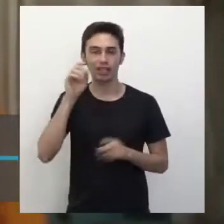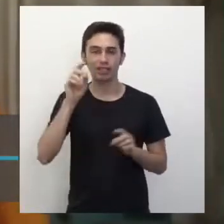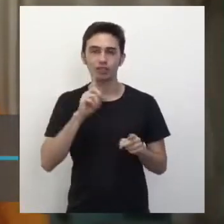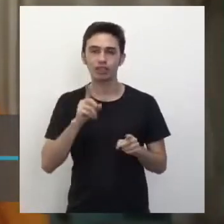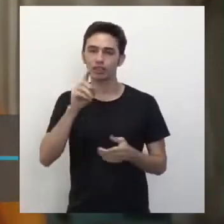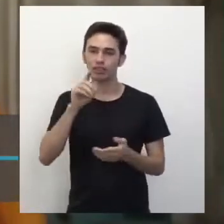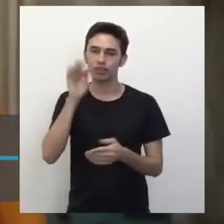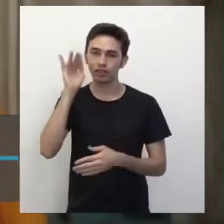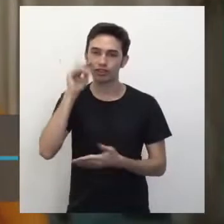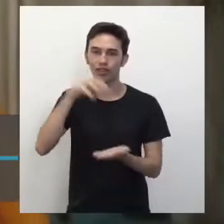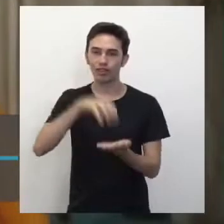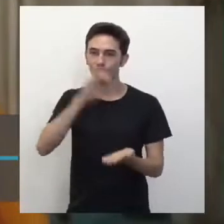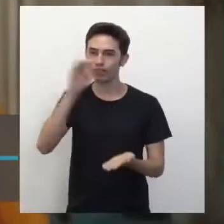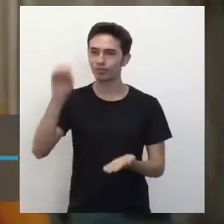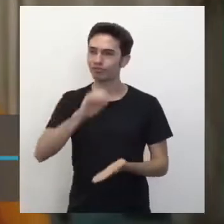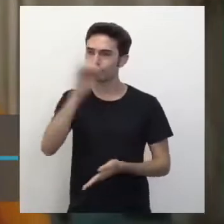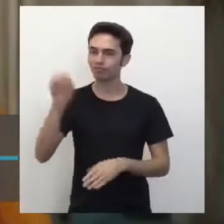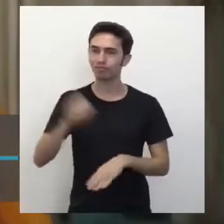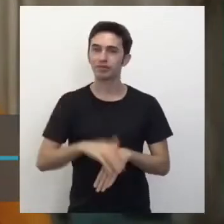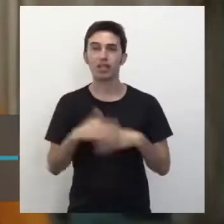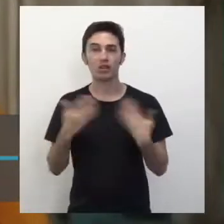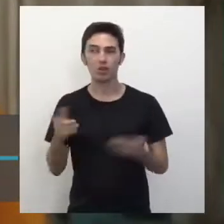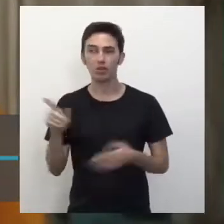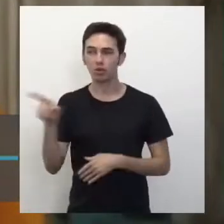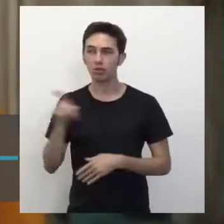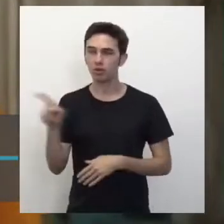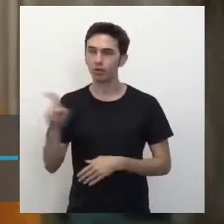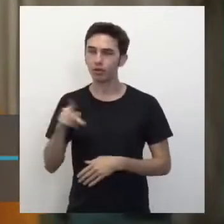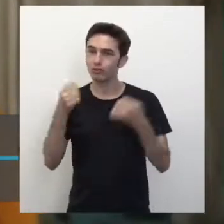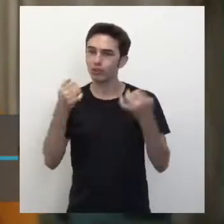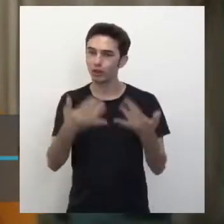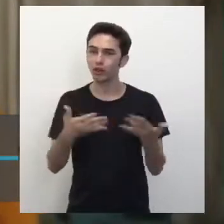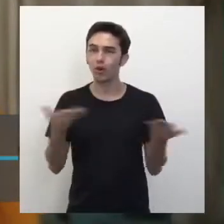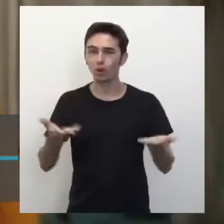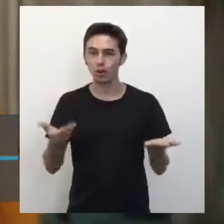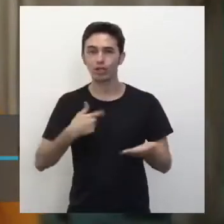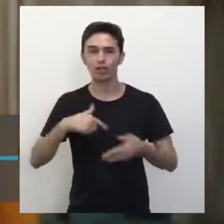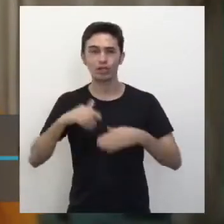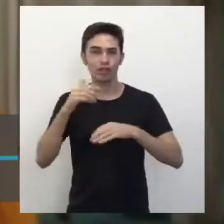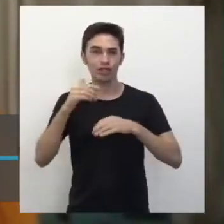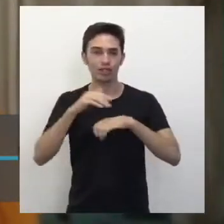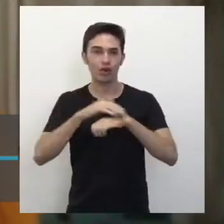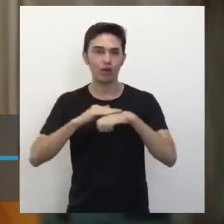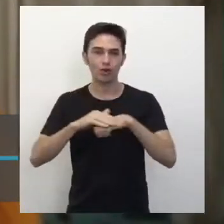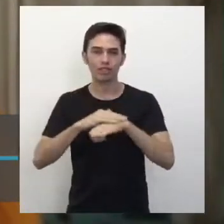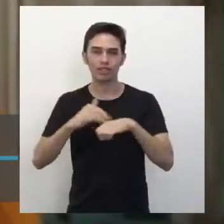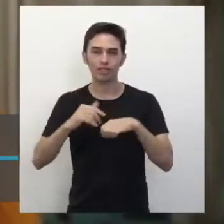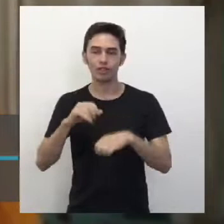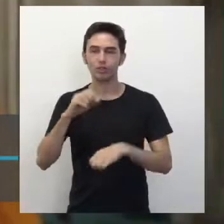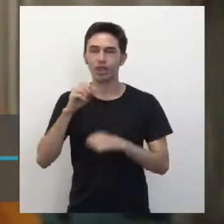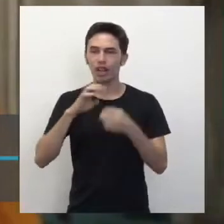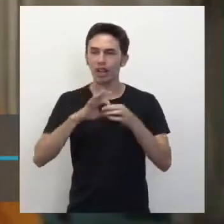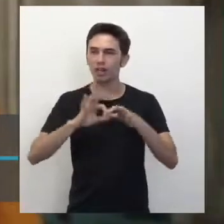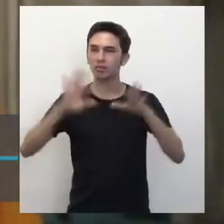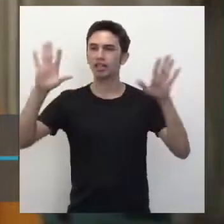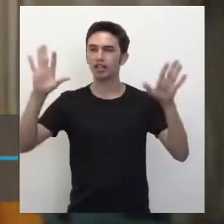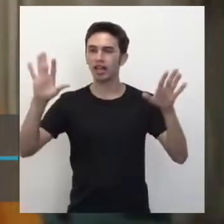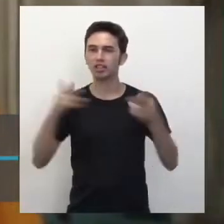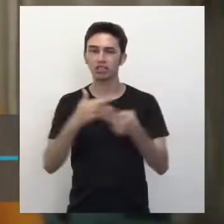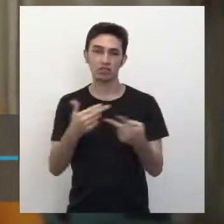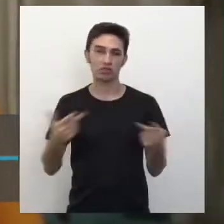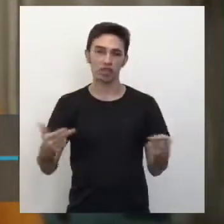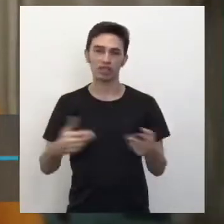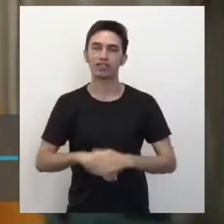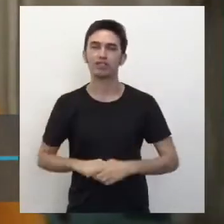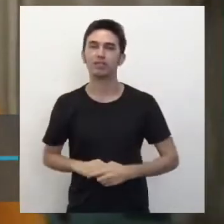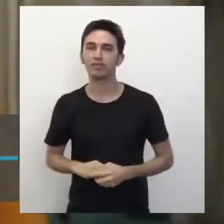hoje, como o professor Marconi já disse para a gente vai conversar sobre liberdades, que esse é o título